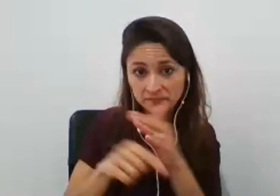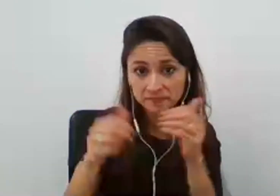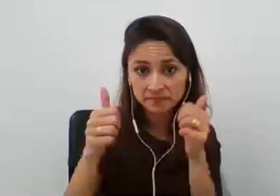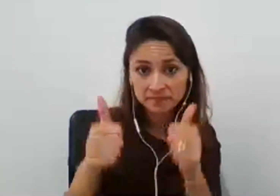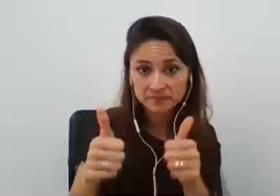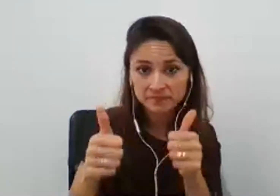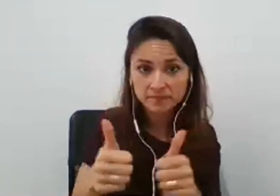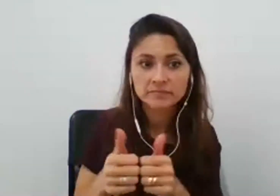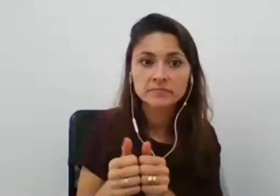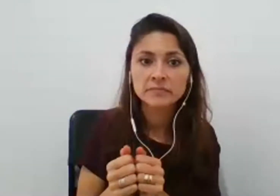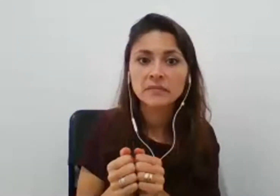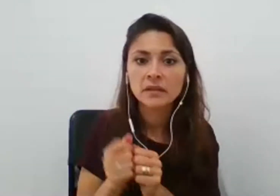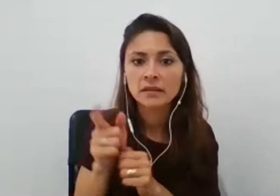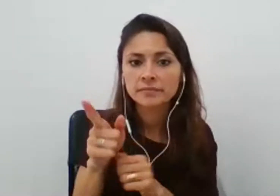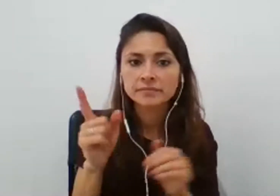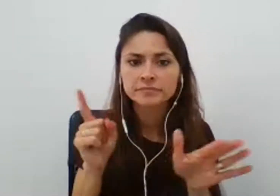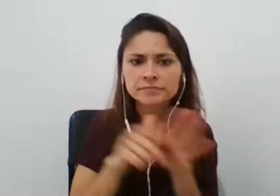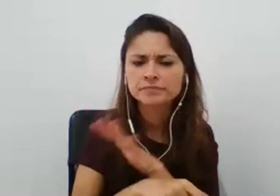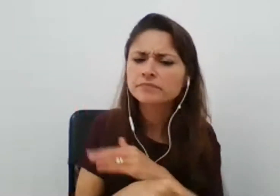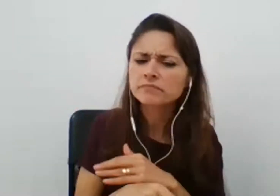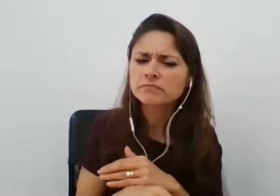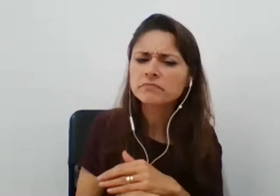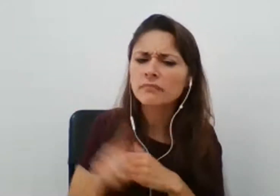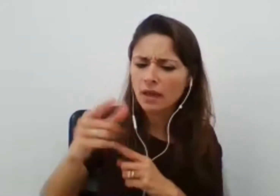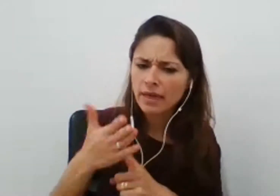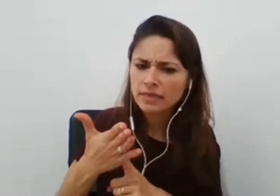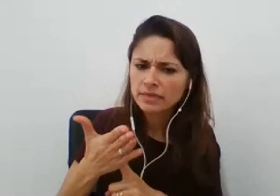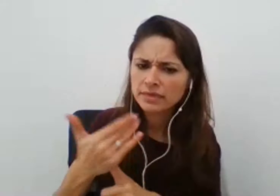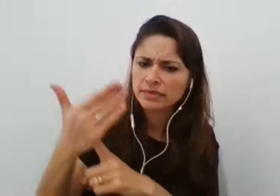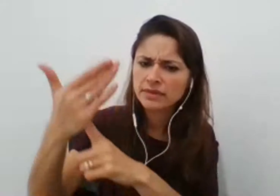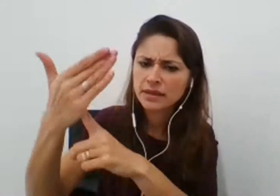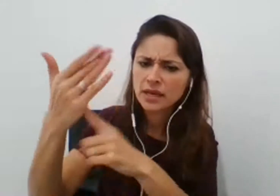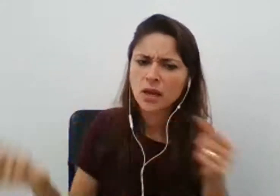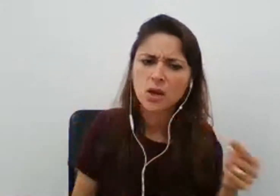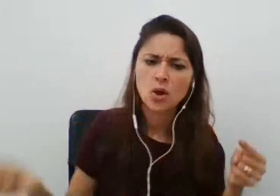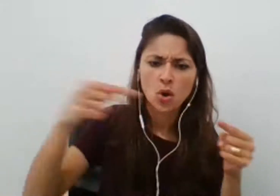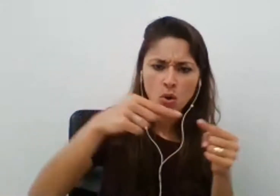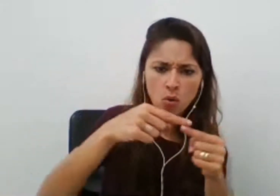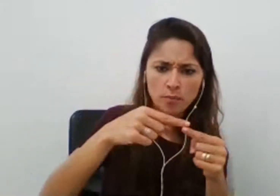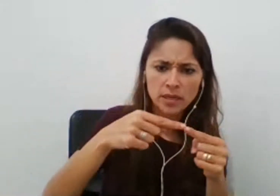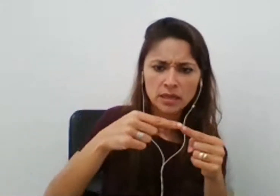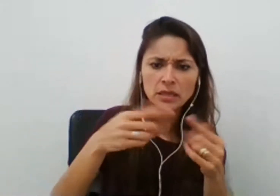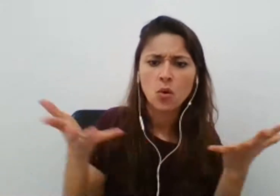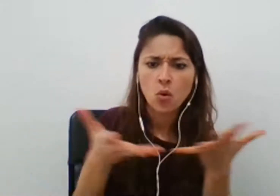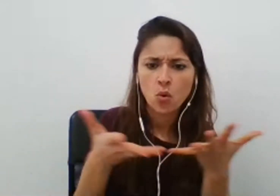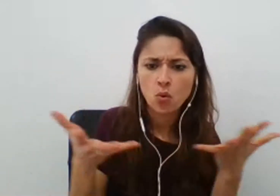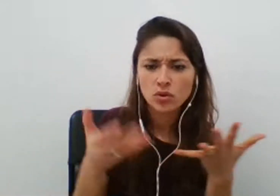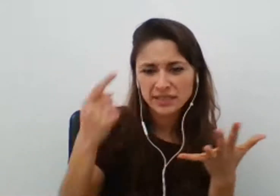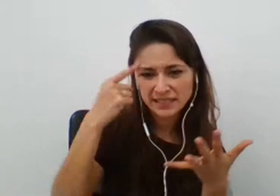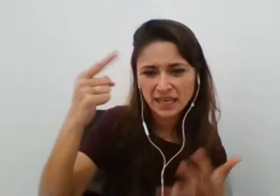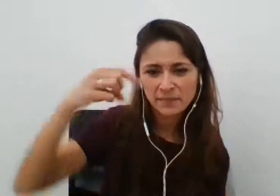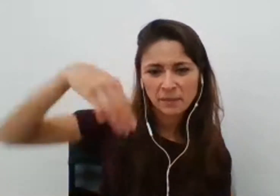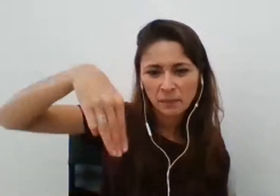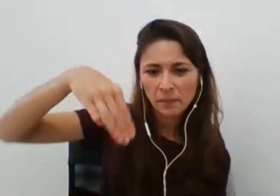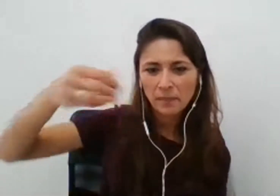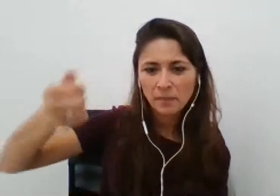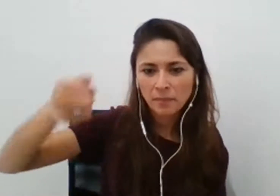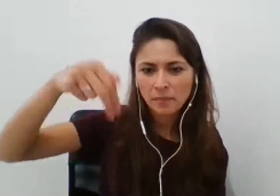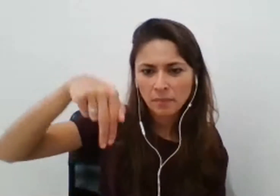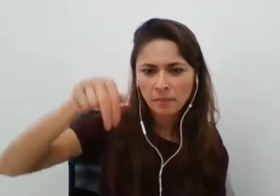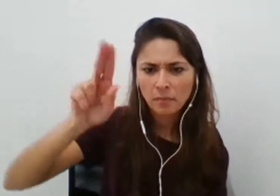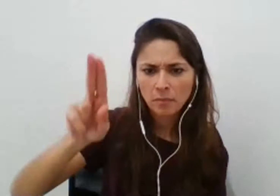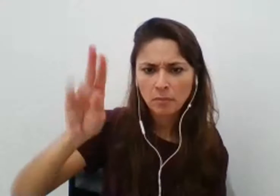perguntou, Jairo, se essa tecnologia chegaria também para receber os materiais da manutenção e até para a organização